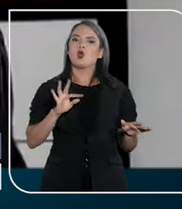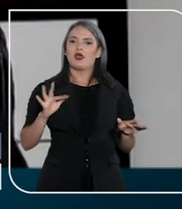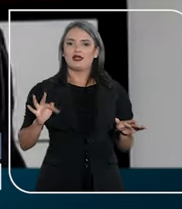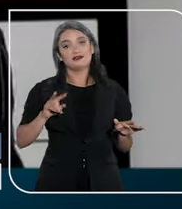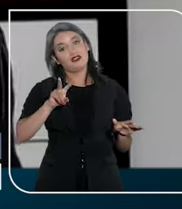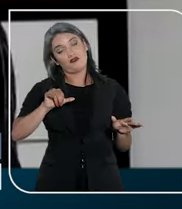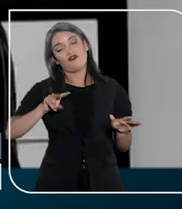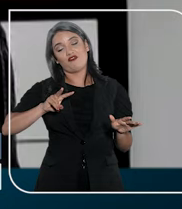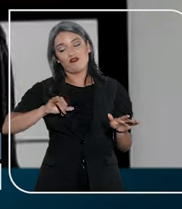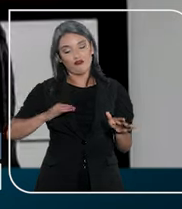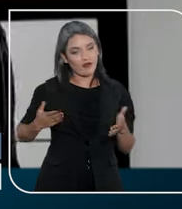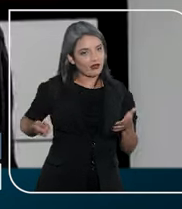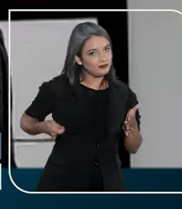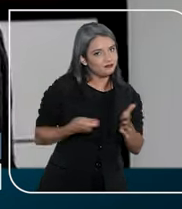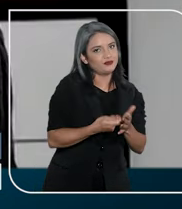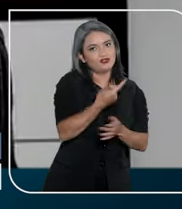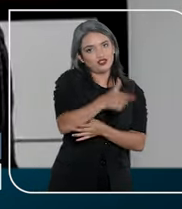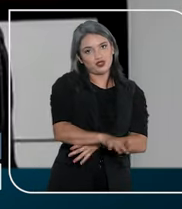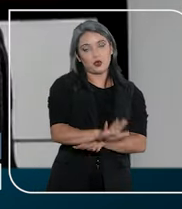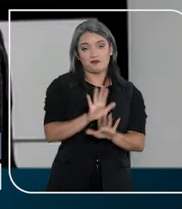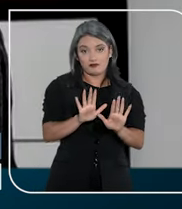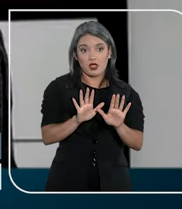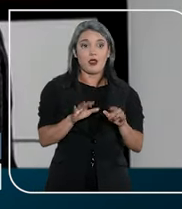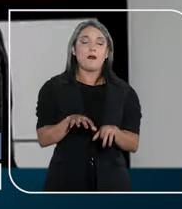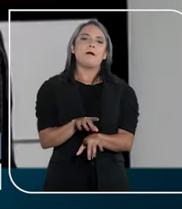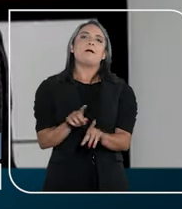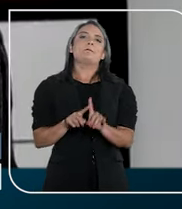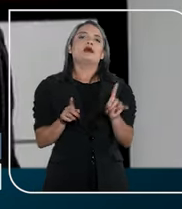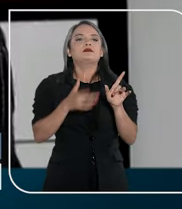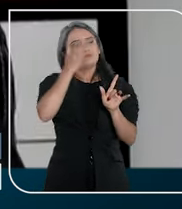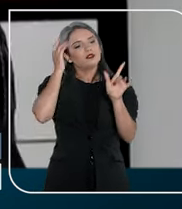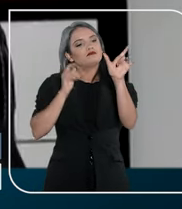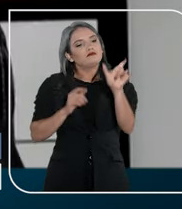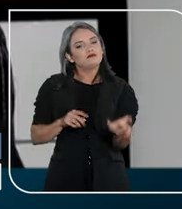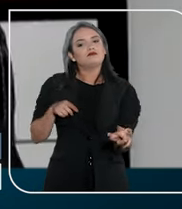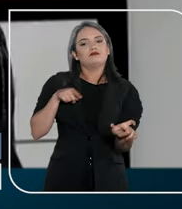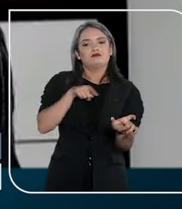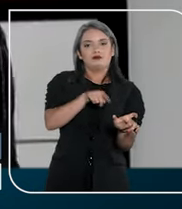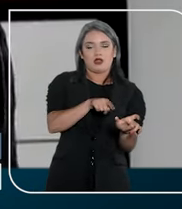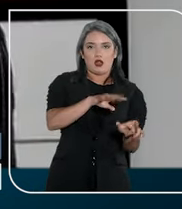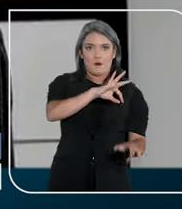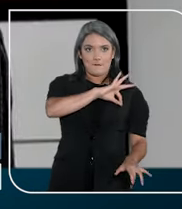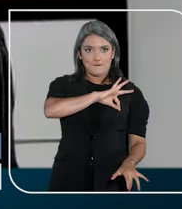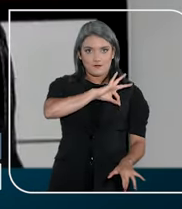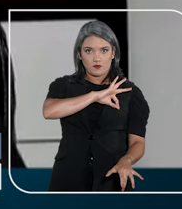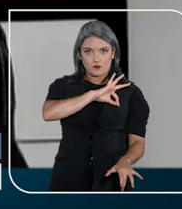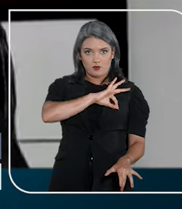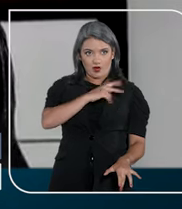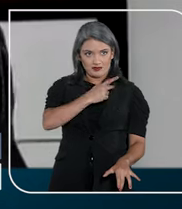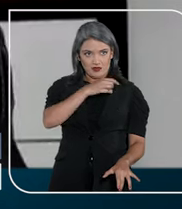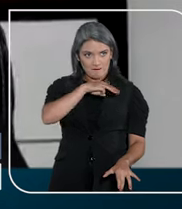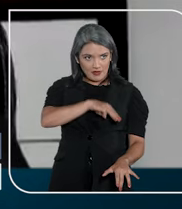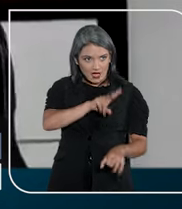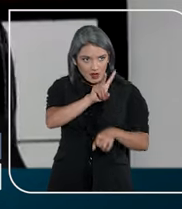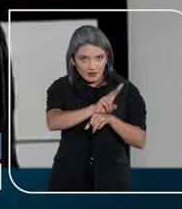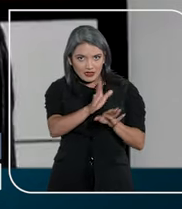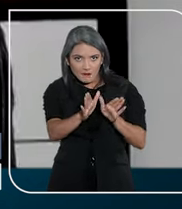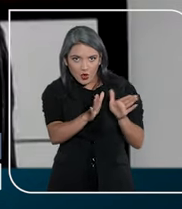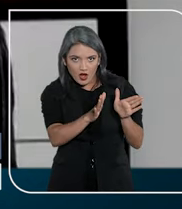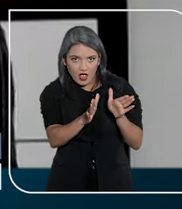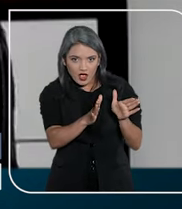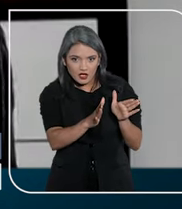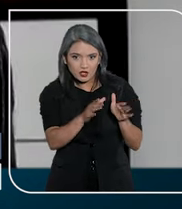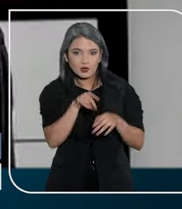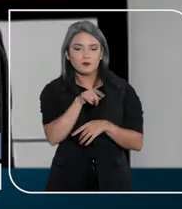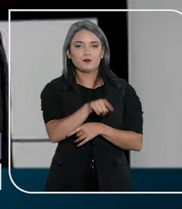válida. E aí eu tenho um candidato ali, que ele está como policial militar temporário no Estado do Rio Grande do Sul, ali se chama